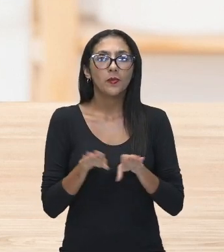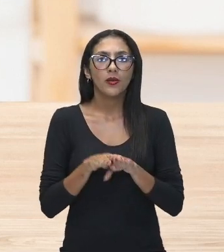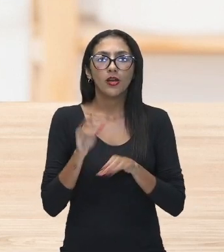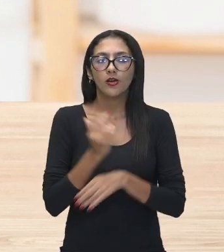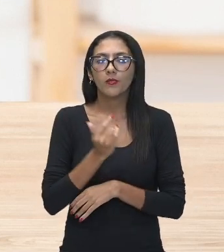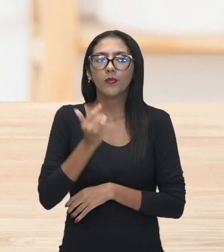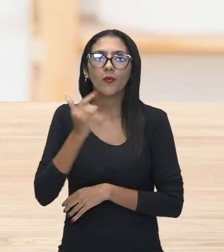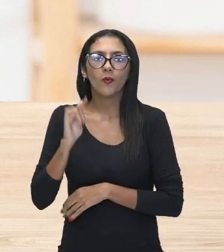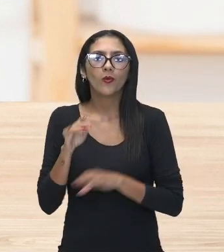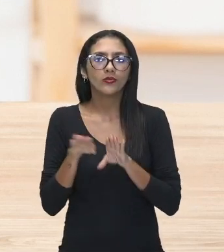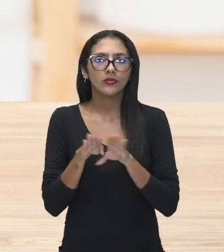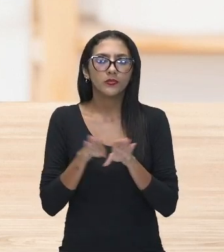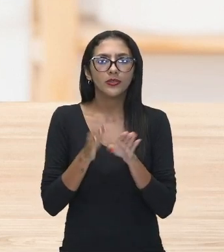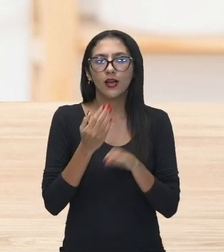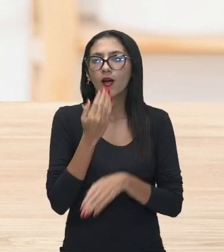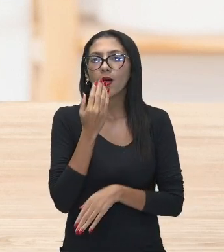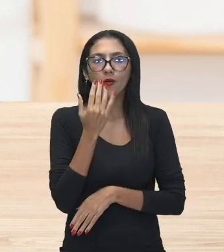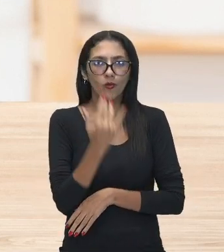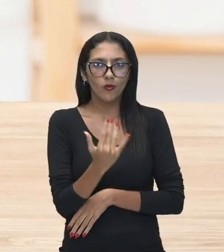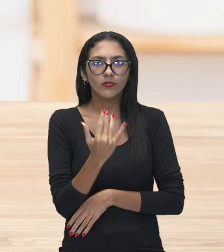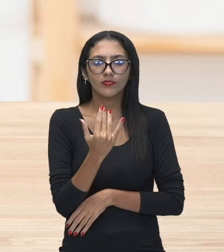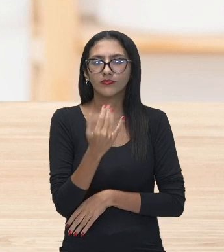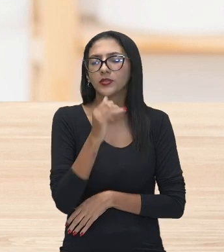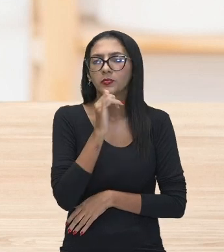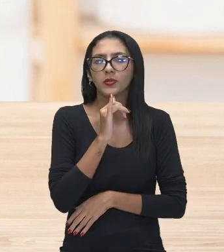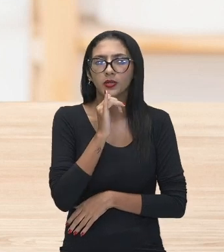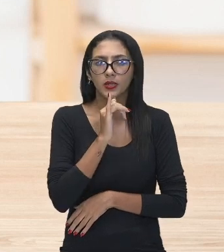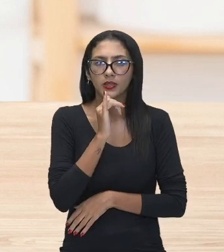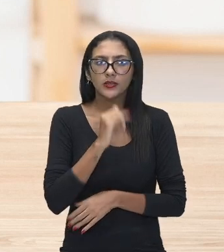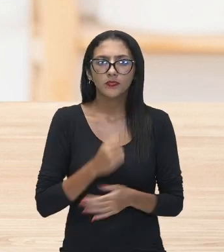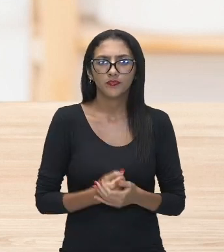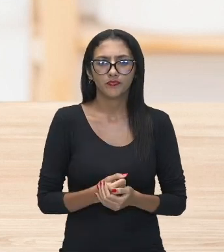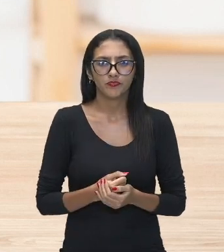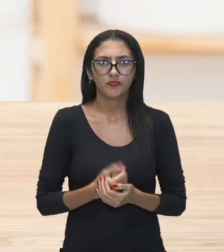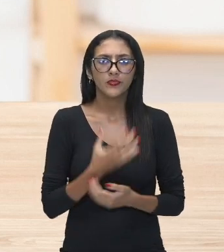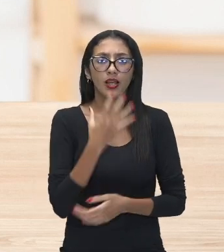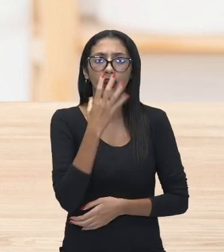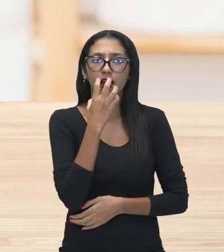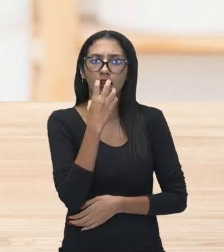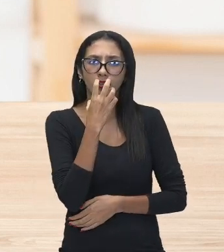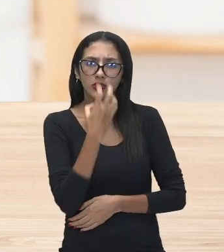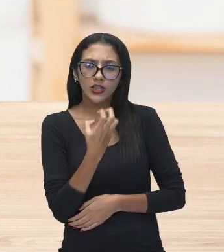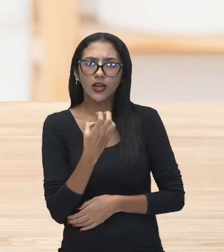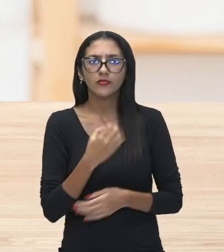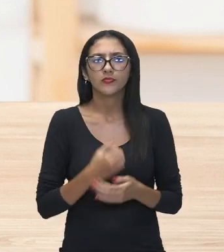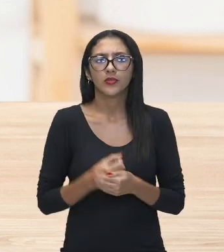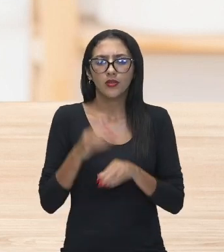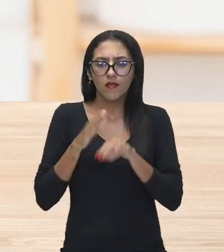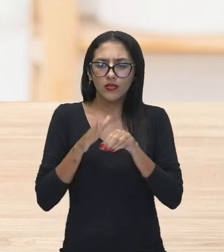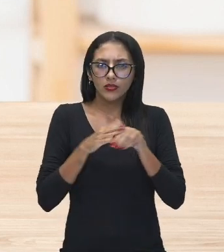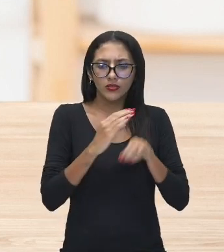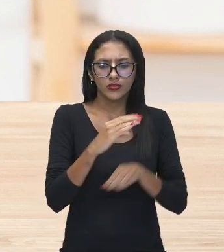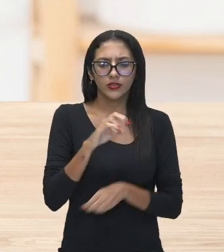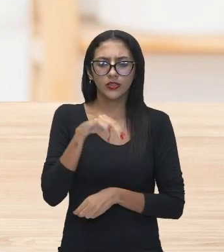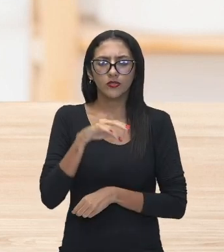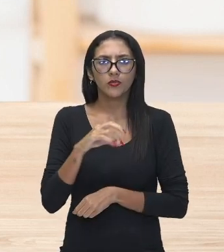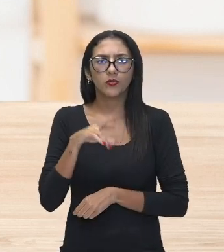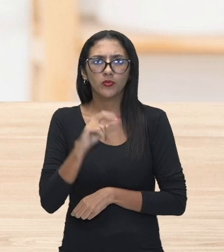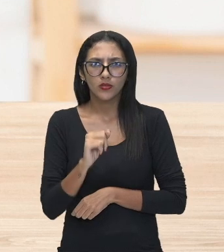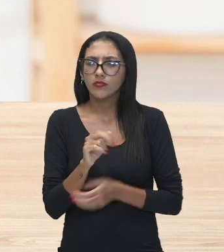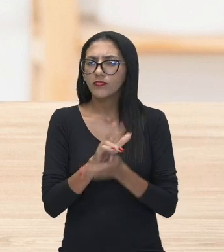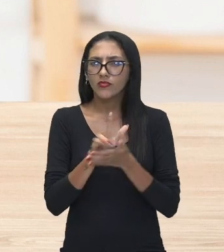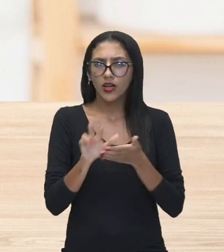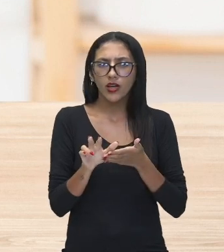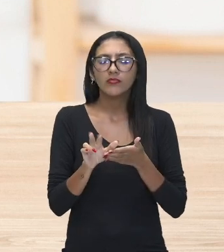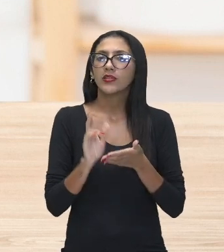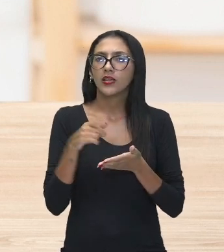em relação às cores, né? Por exemplo, o tom alaranjado da cenoura e de alguns outros vegetais é devido